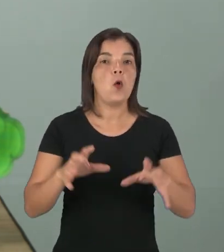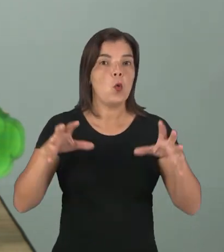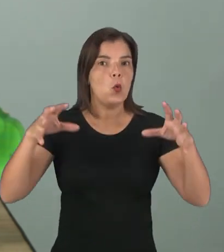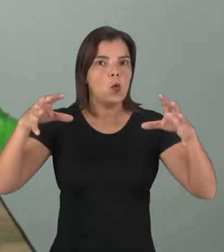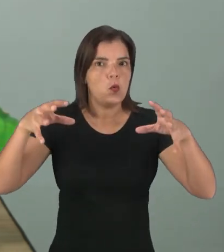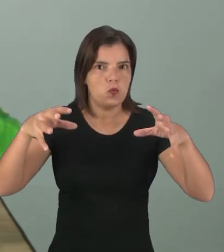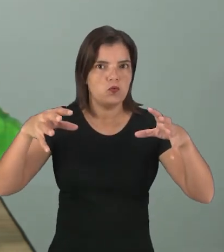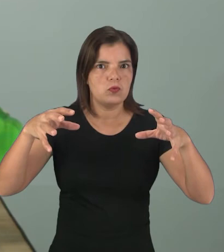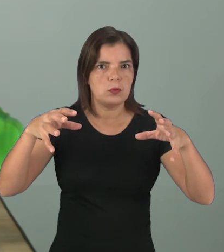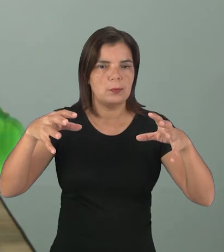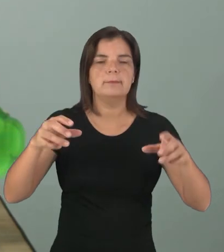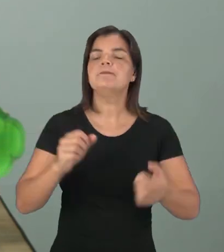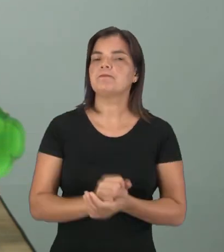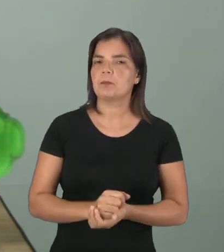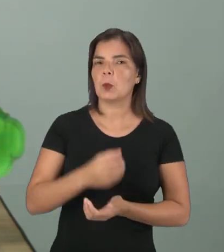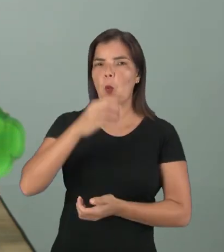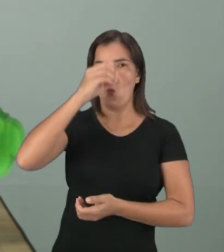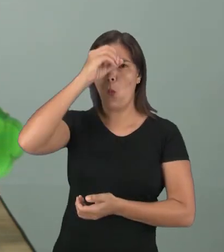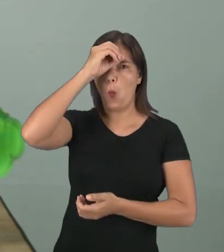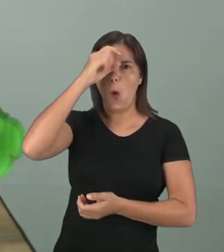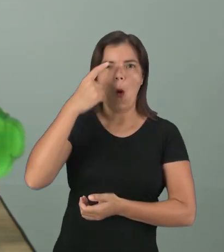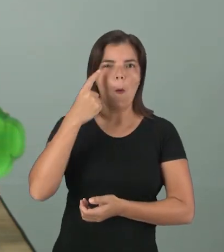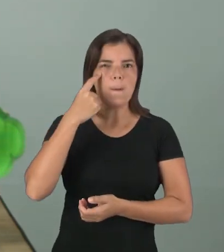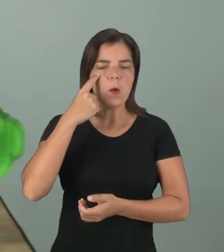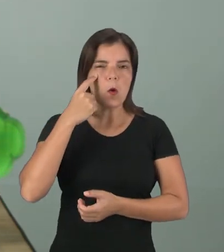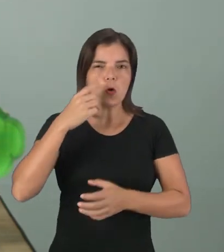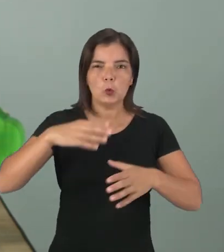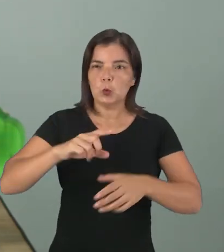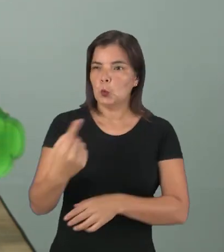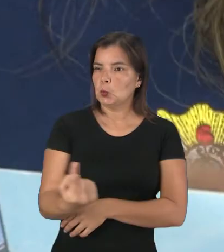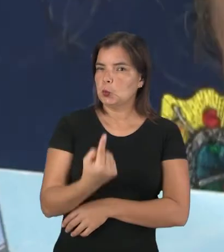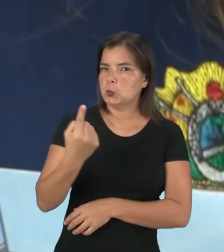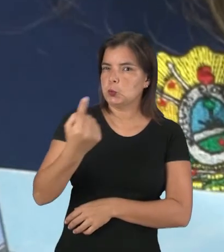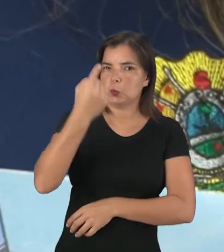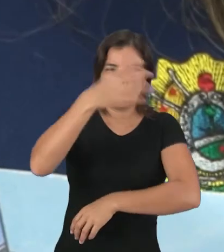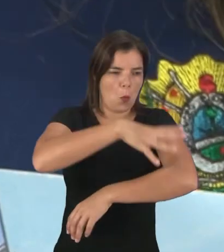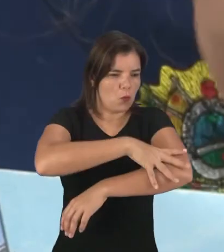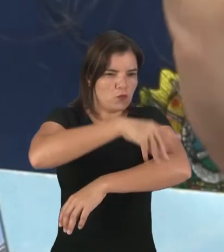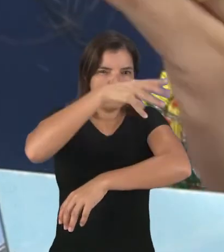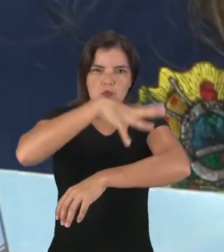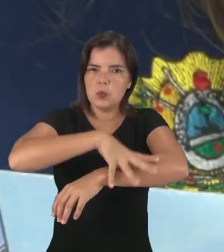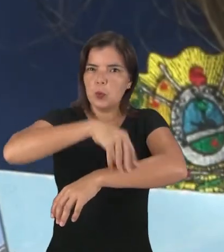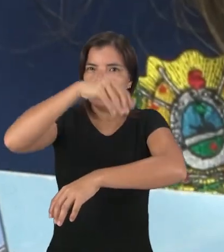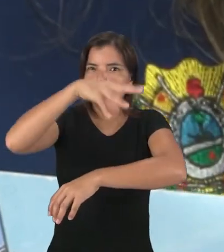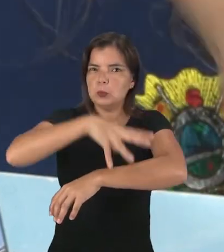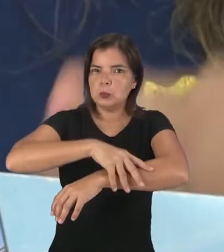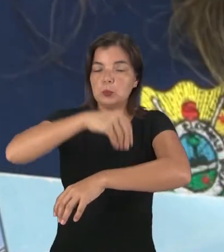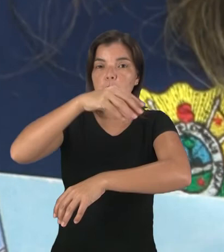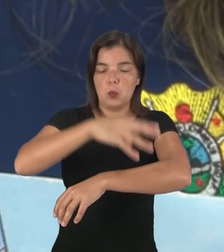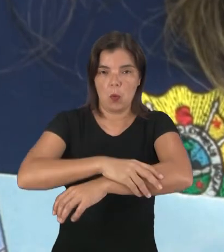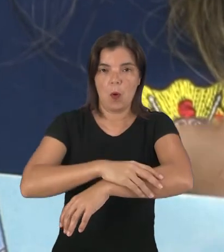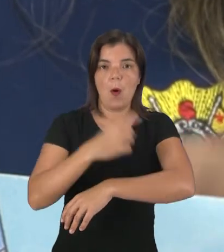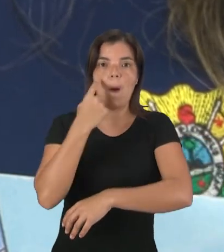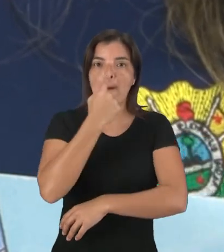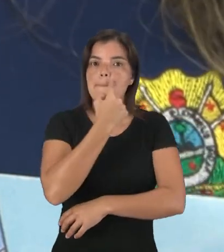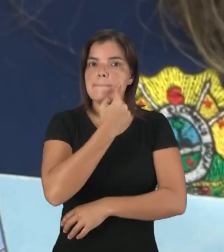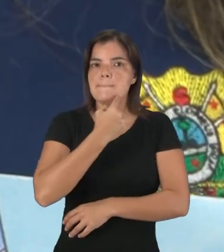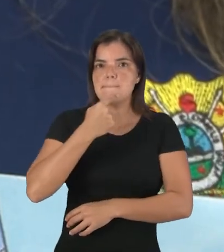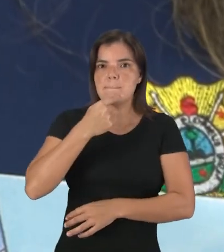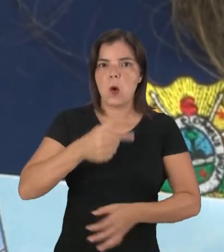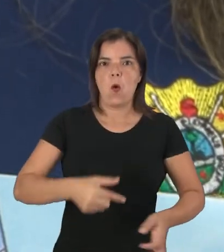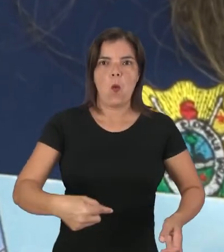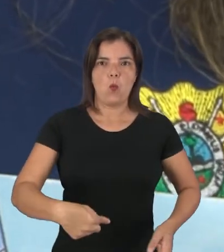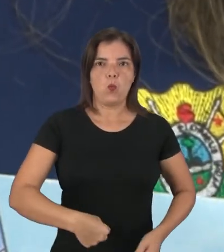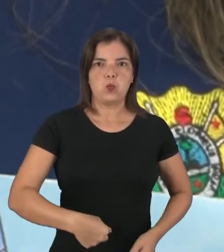criatura selvagem. Ele é gigante, coberto de pelos. E ele tem uma boca no